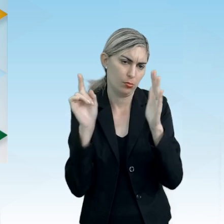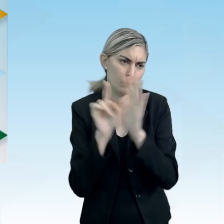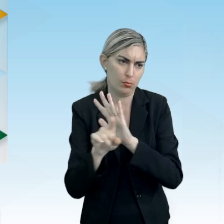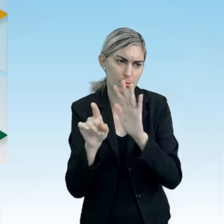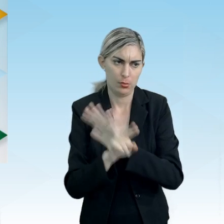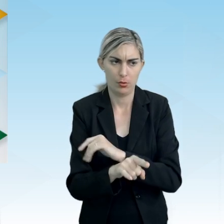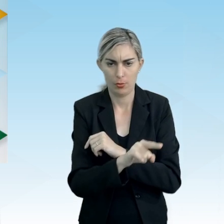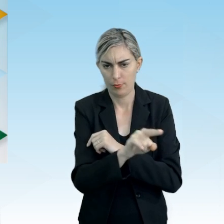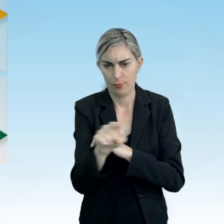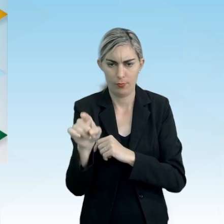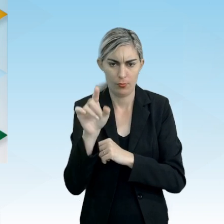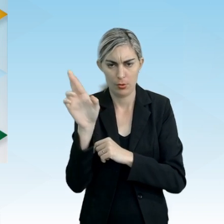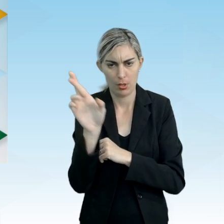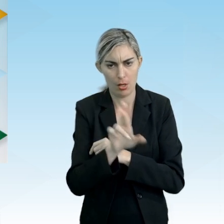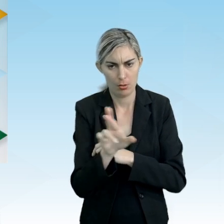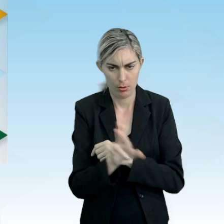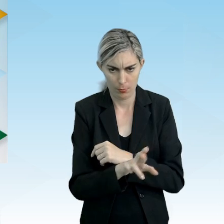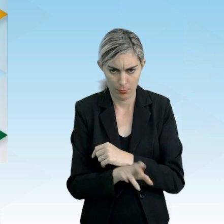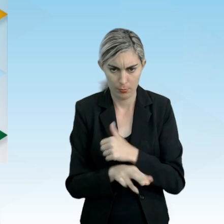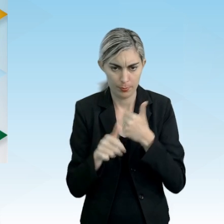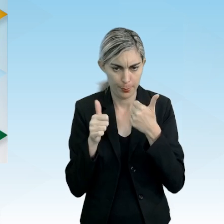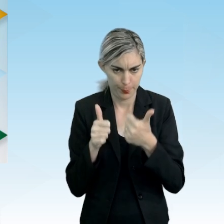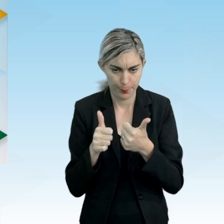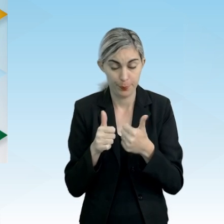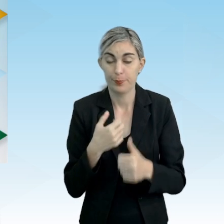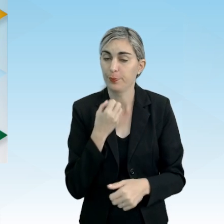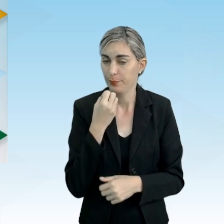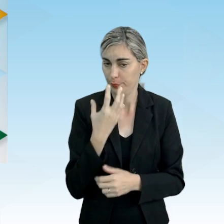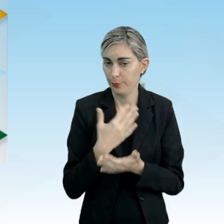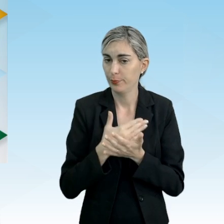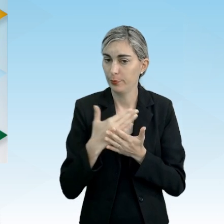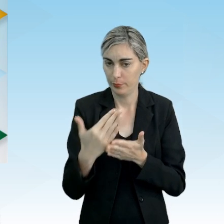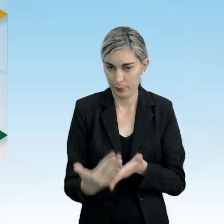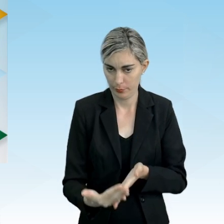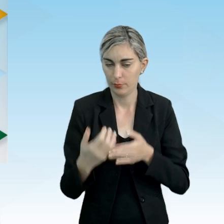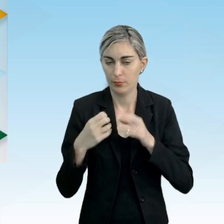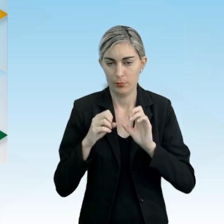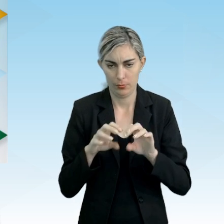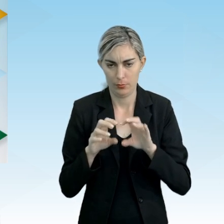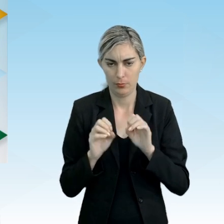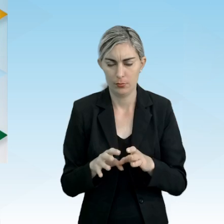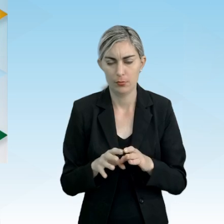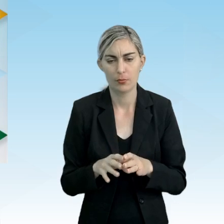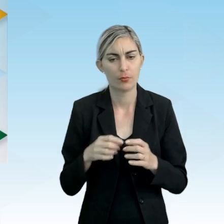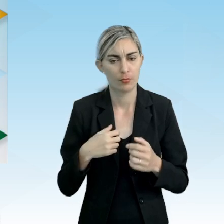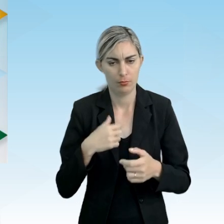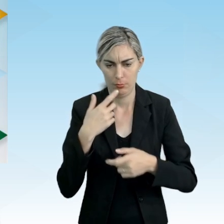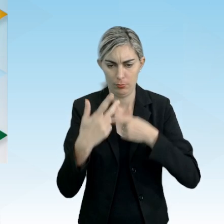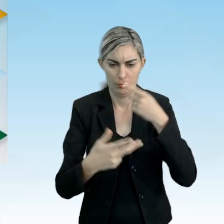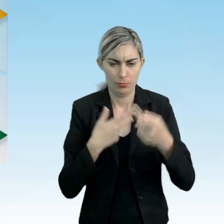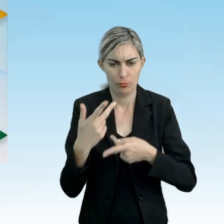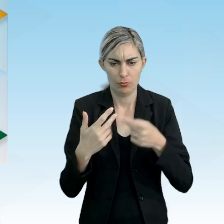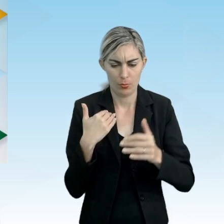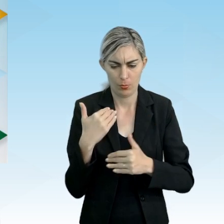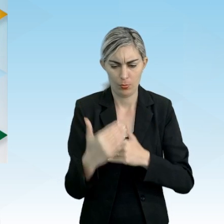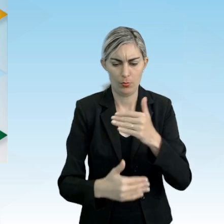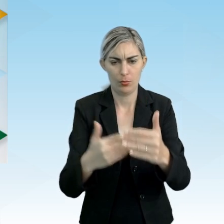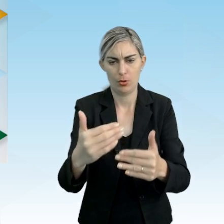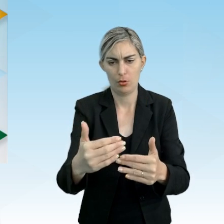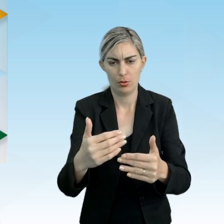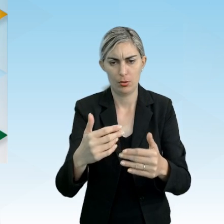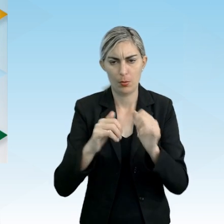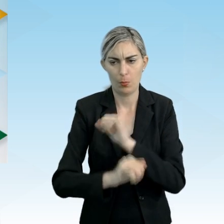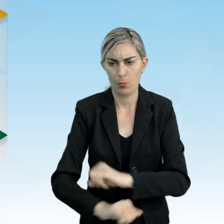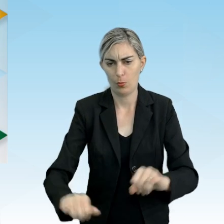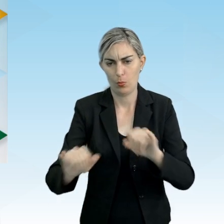para que você possa responder bom para começar nossa aula eu vou falar sobre processos de